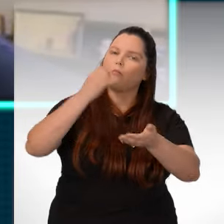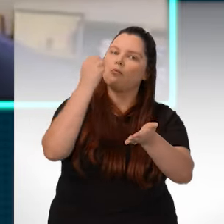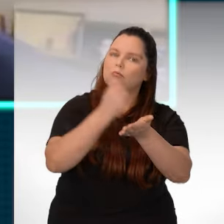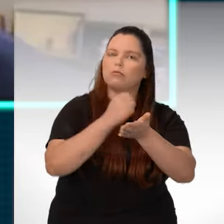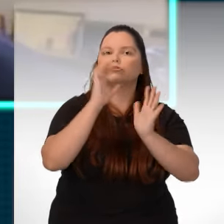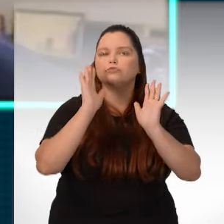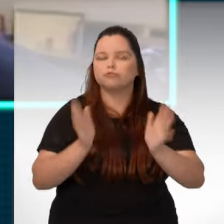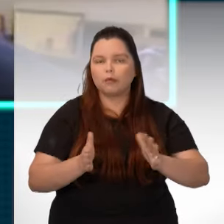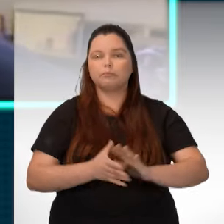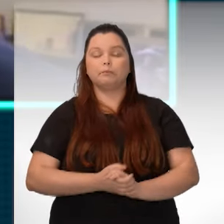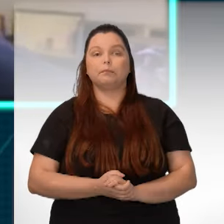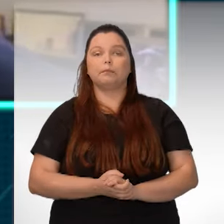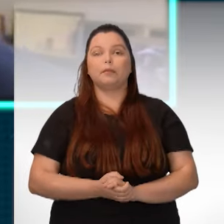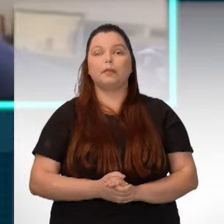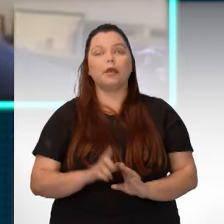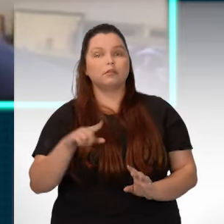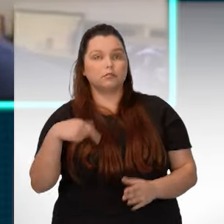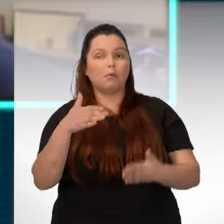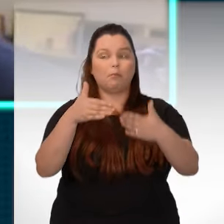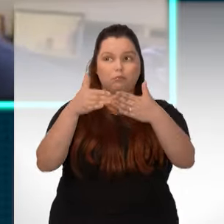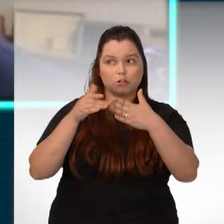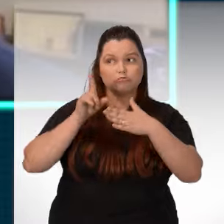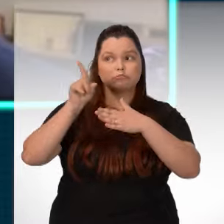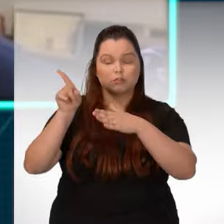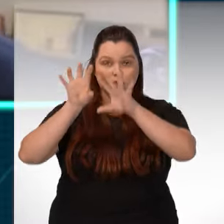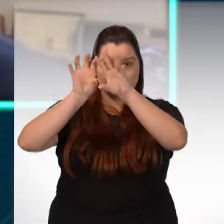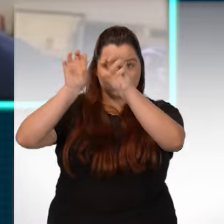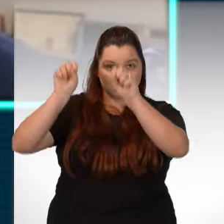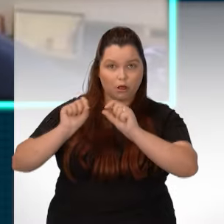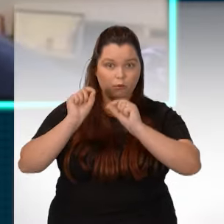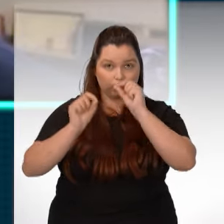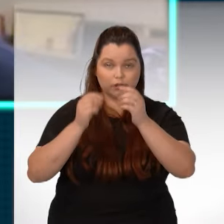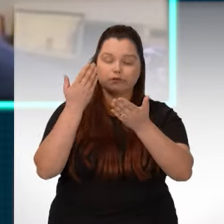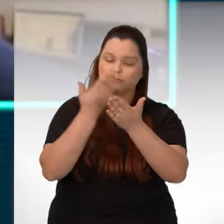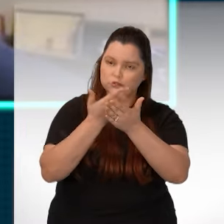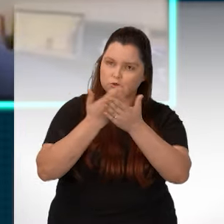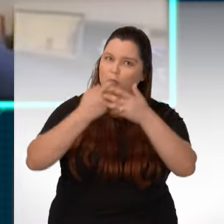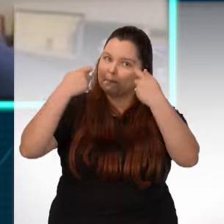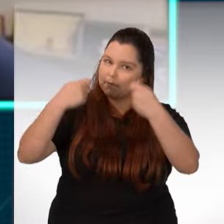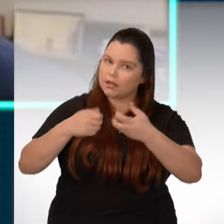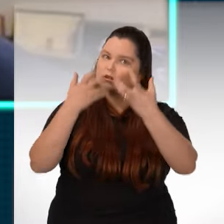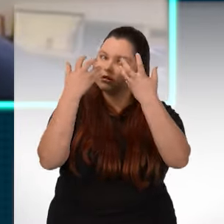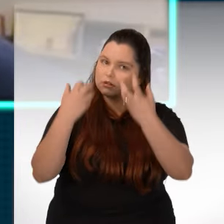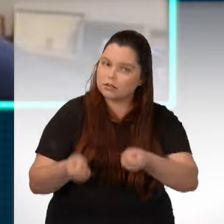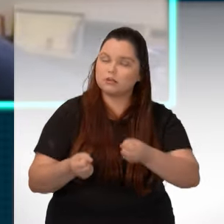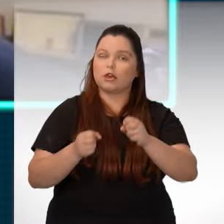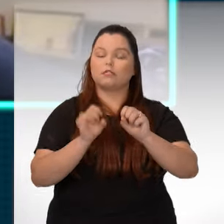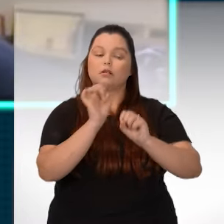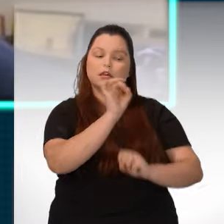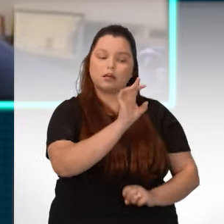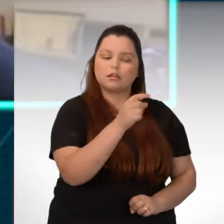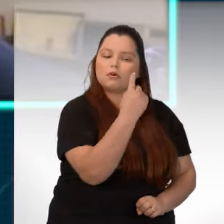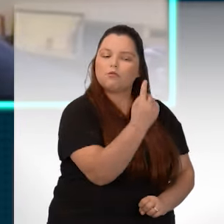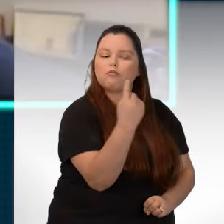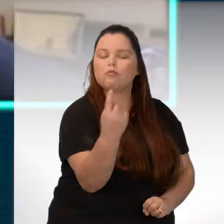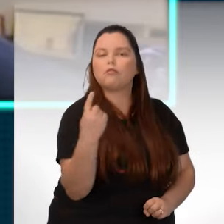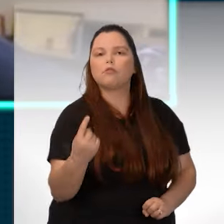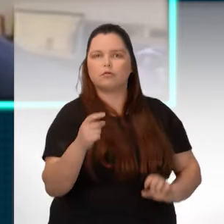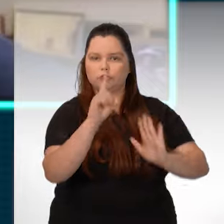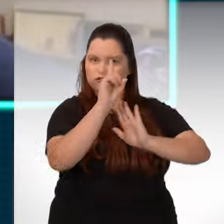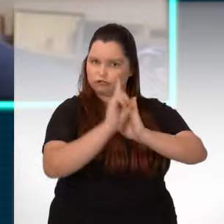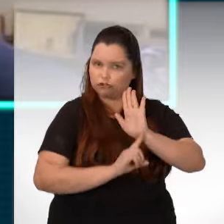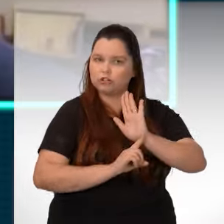partes. Então, nosso pedido ao tribunal é que esses estudos sejam reconhecidos para que os direitos individuais homogêneos